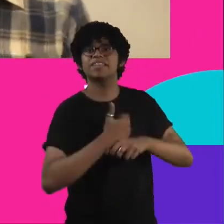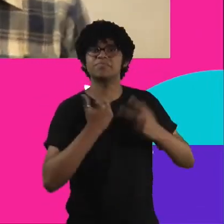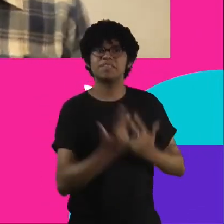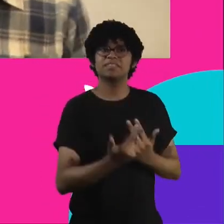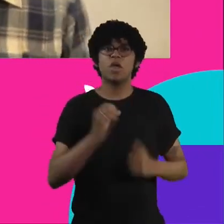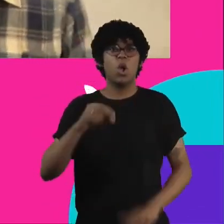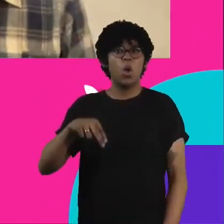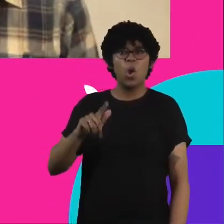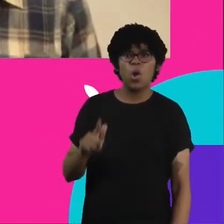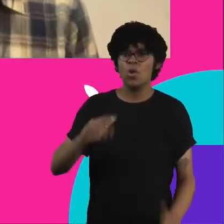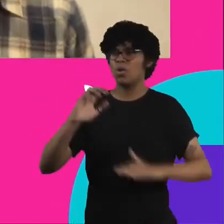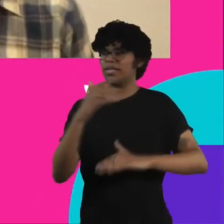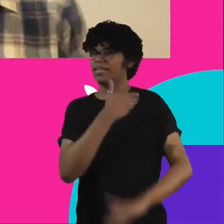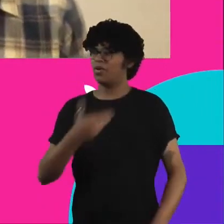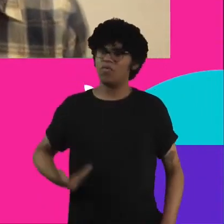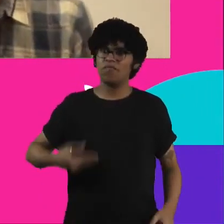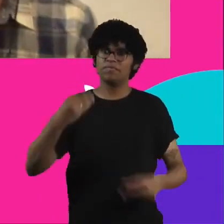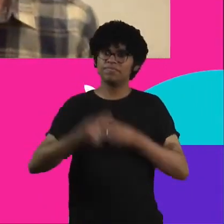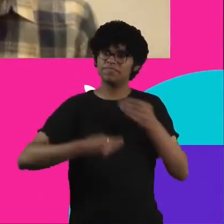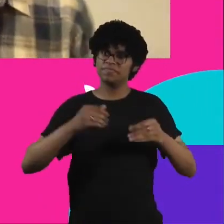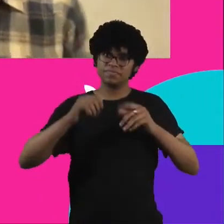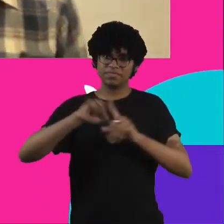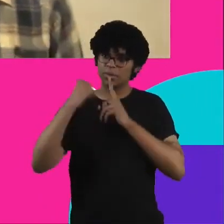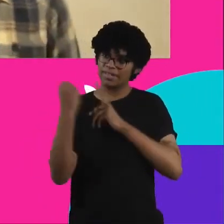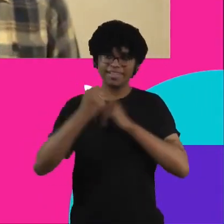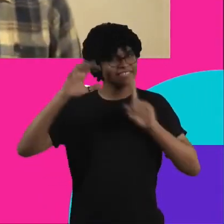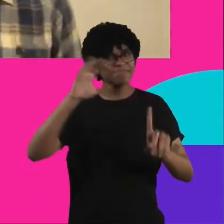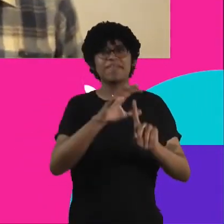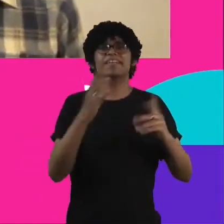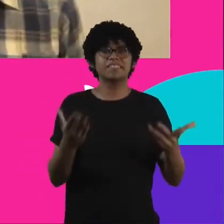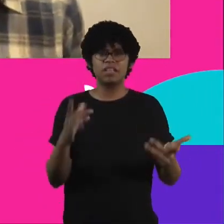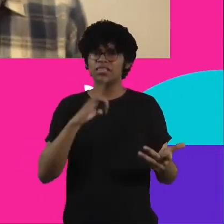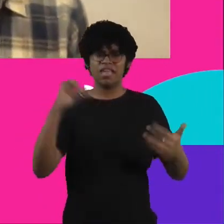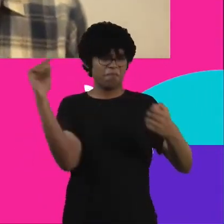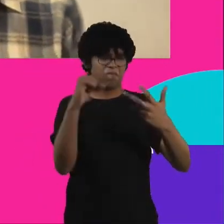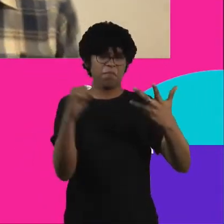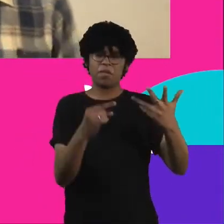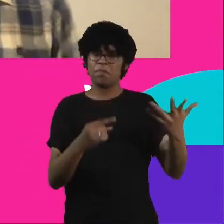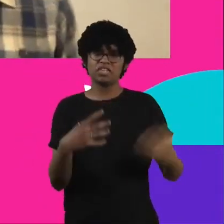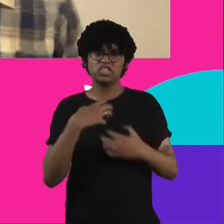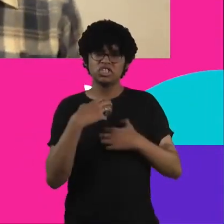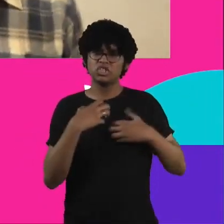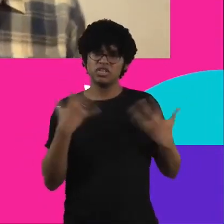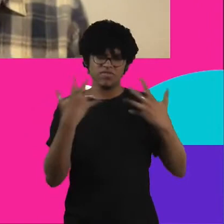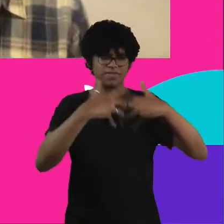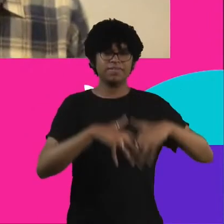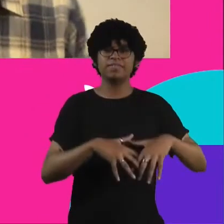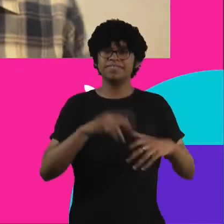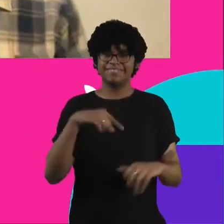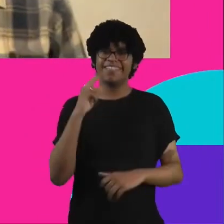mesmas habilidades com as organizações sem fins lucrativos e os governos para acelerar essas coisas na sociedade. Eu acho